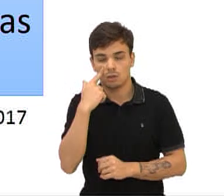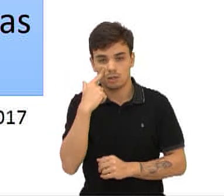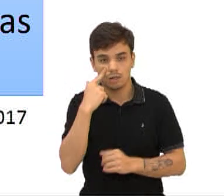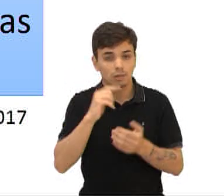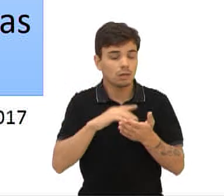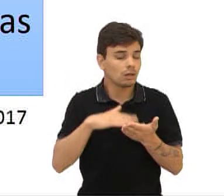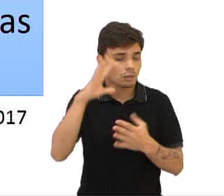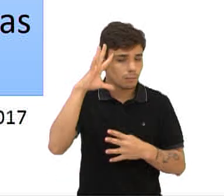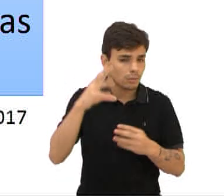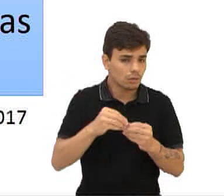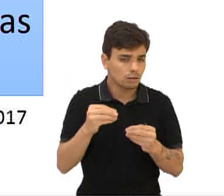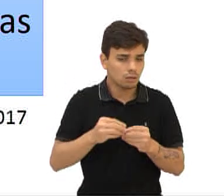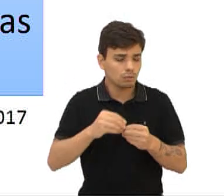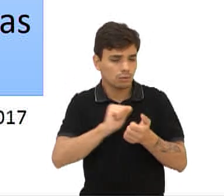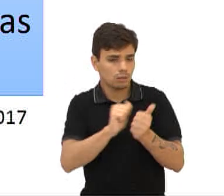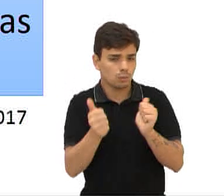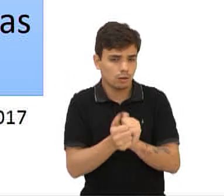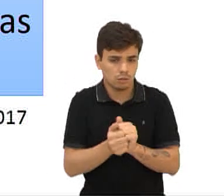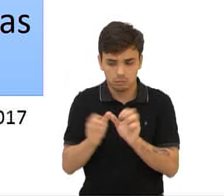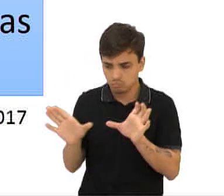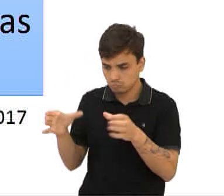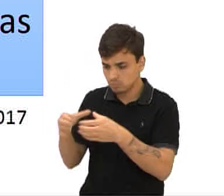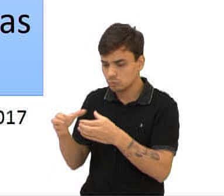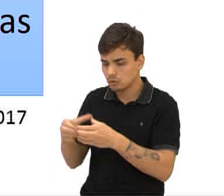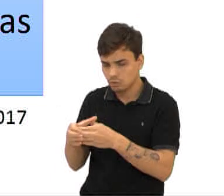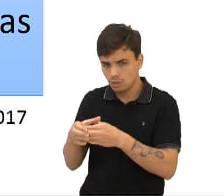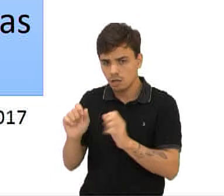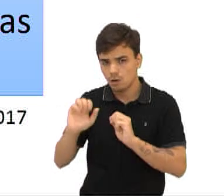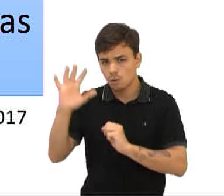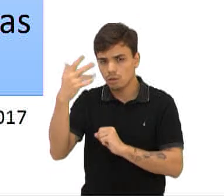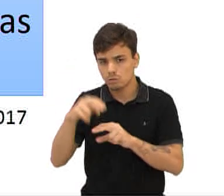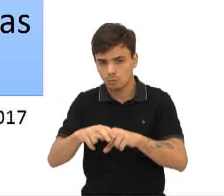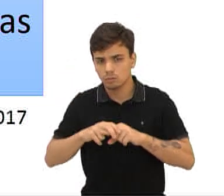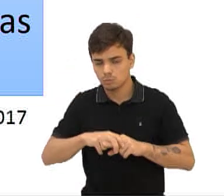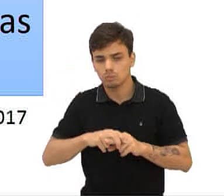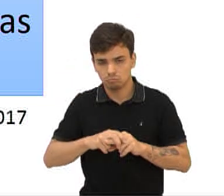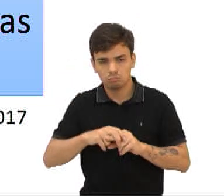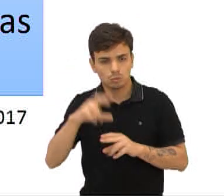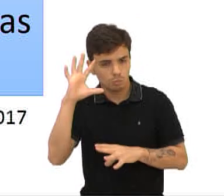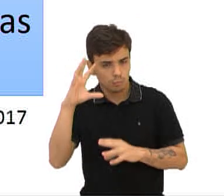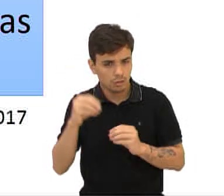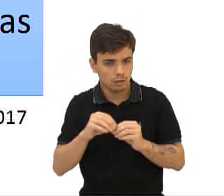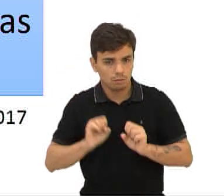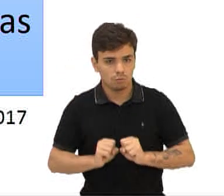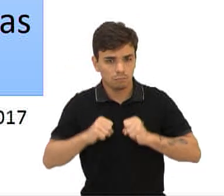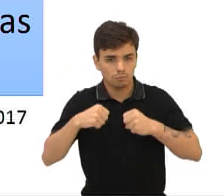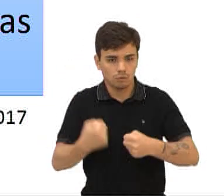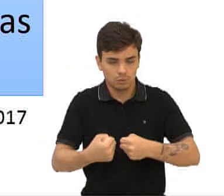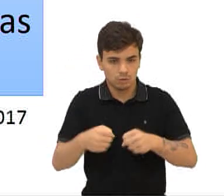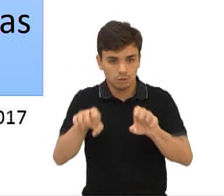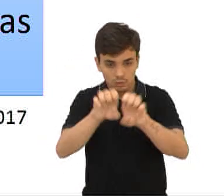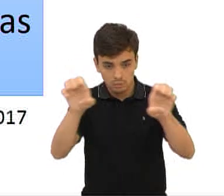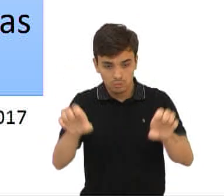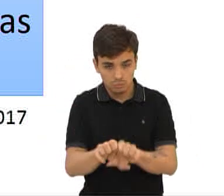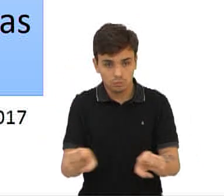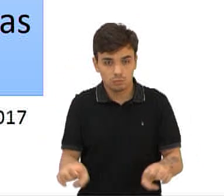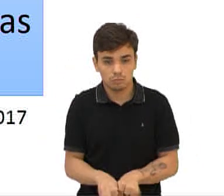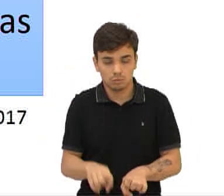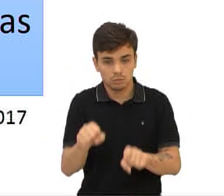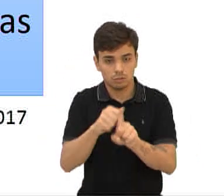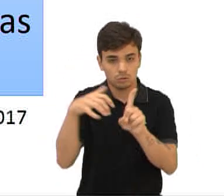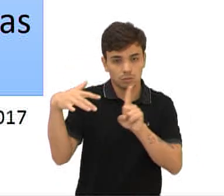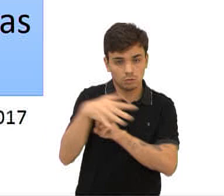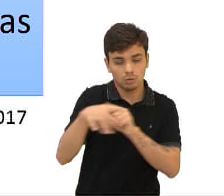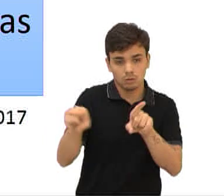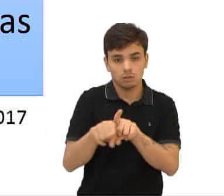do coletivo ocorre por meio do entendimento das forças que estruturam a sociedade, como os eventos